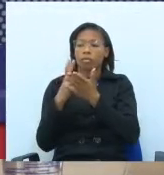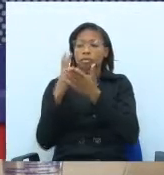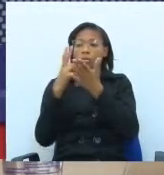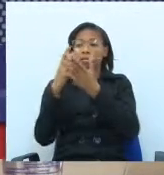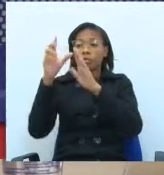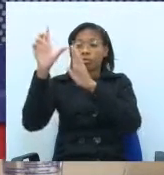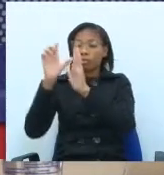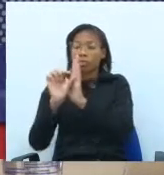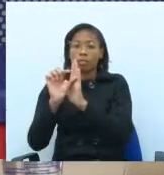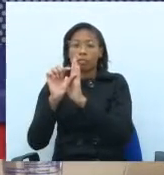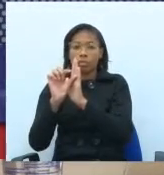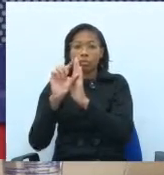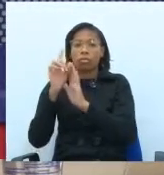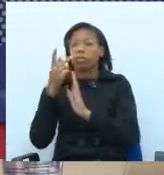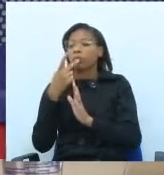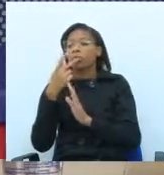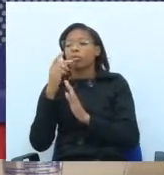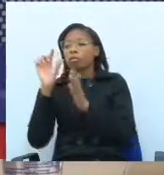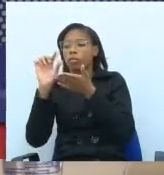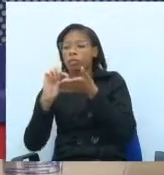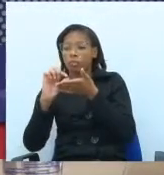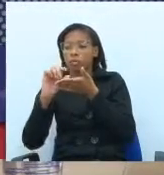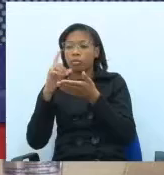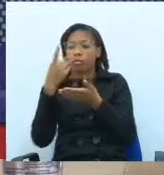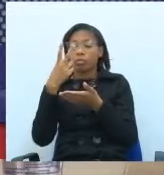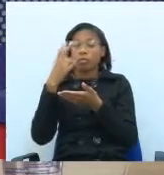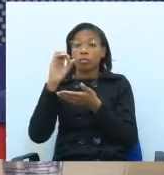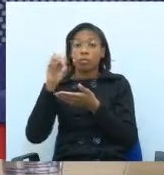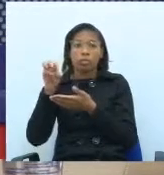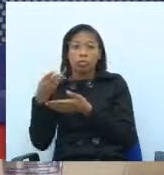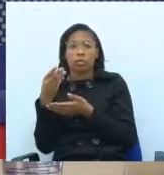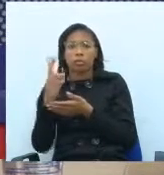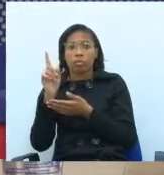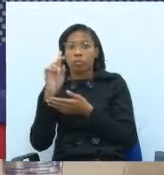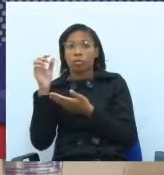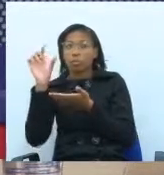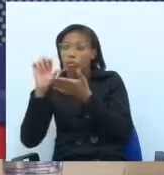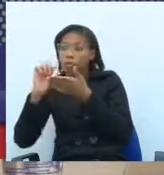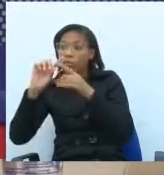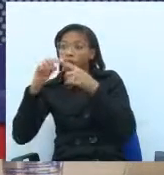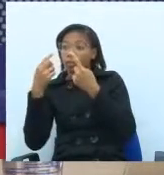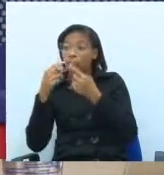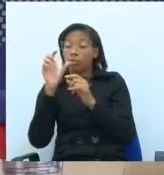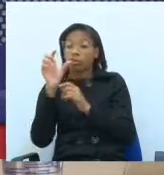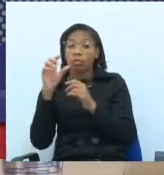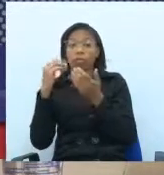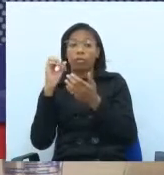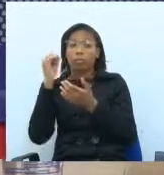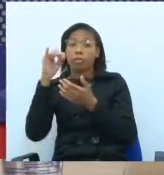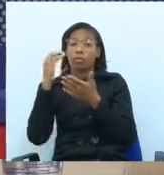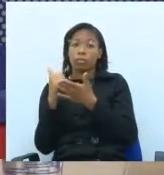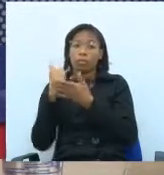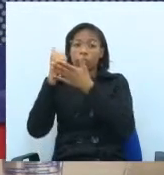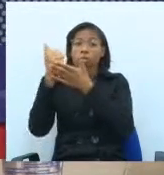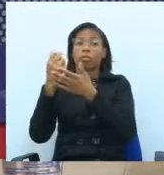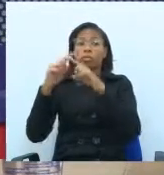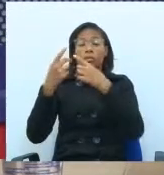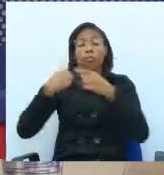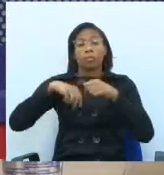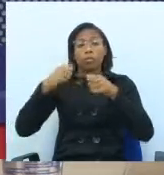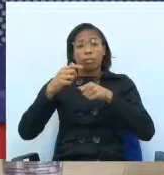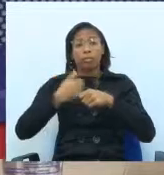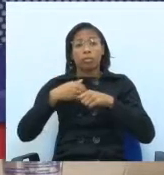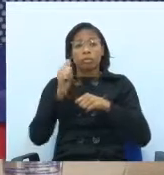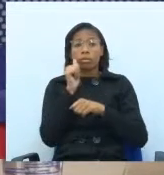relativamente baixo. Não dá para falar que é baixo, estou falando de quase 120 milhões por ano, então não é baixo no sentido do volume, mas a gente poderia